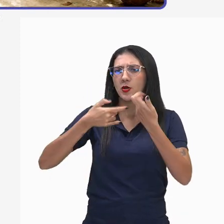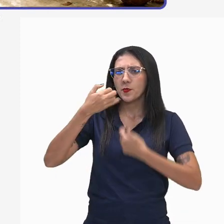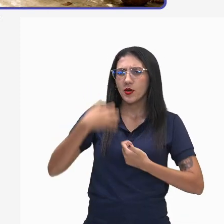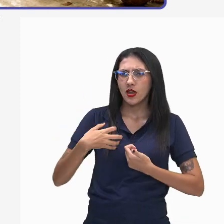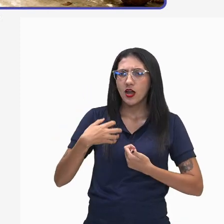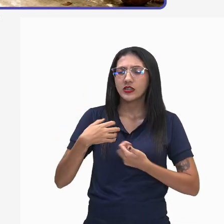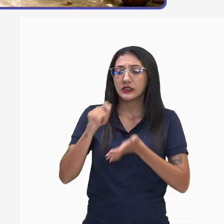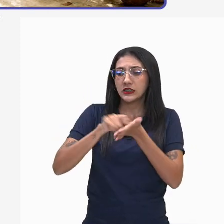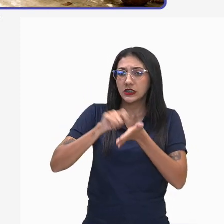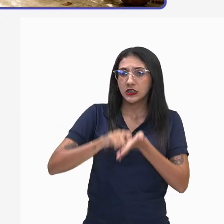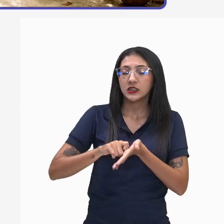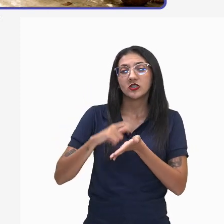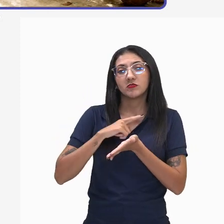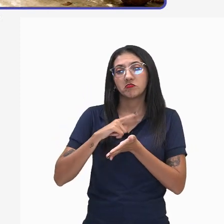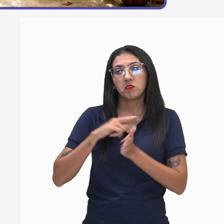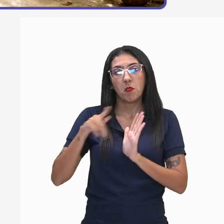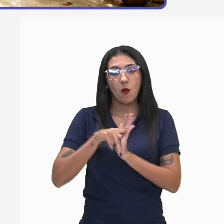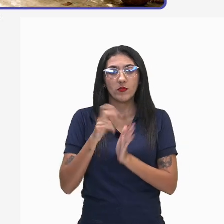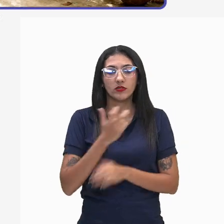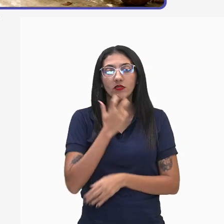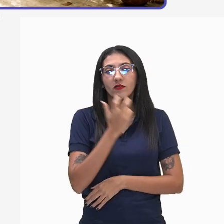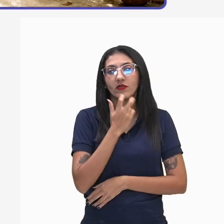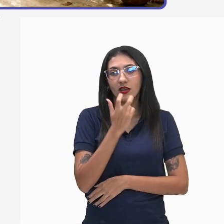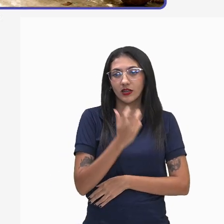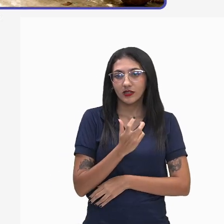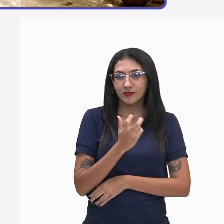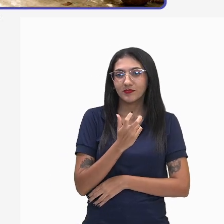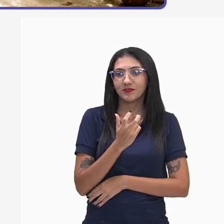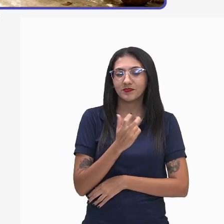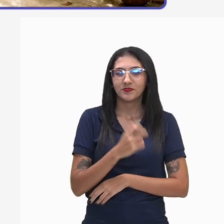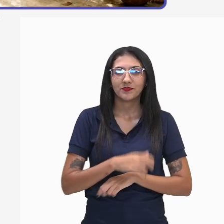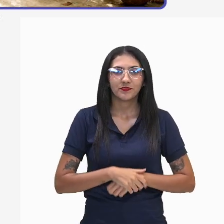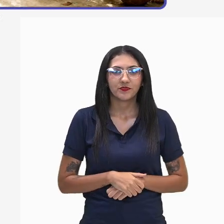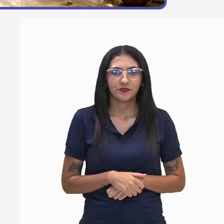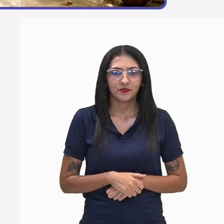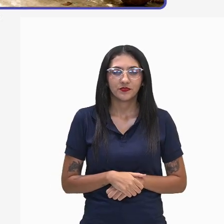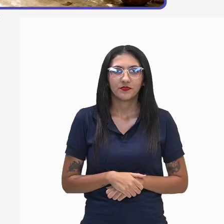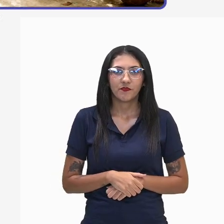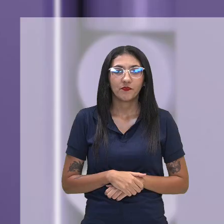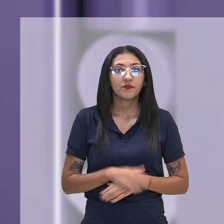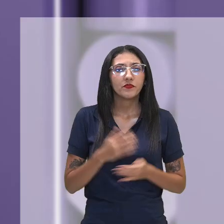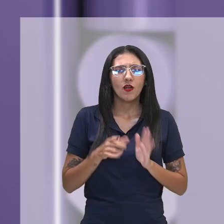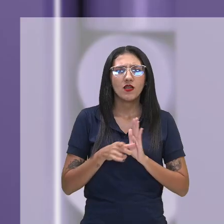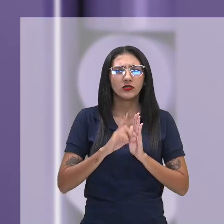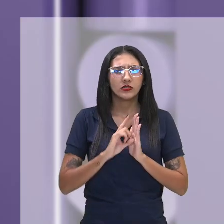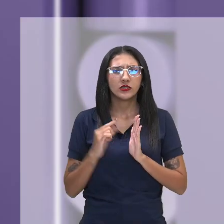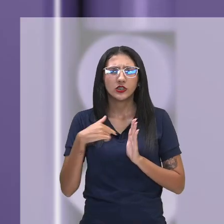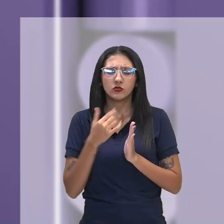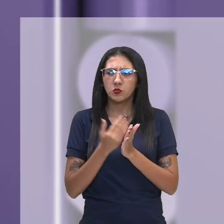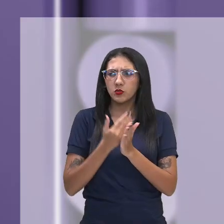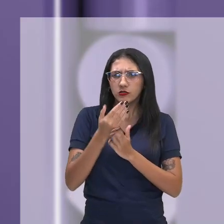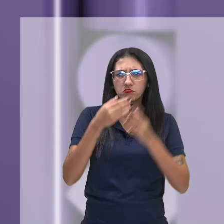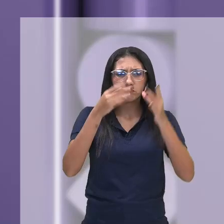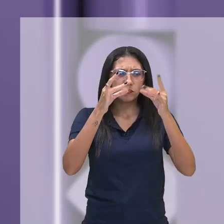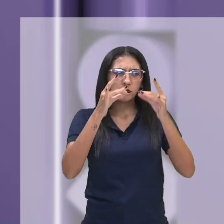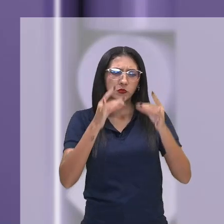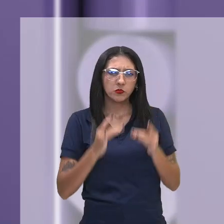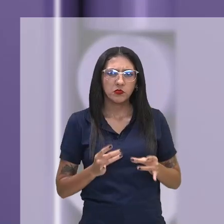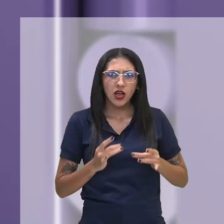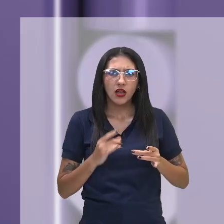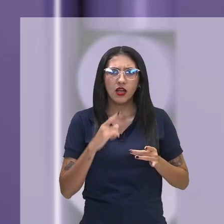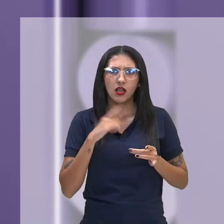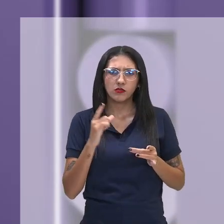tradições religiosas orais. A gente precisa, antes de nós começarmos a nos debruçar sobre os livros sagrados, sobre os